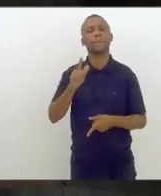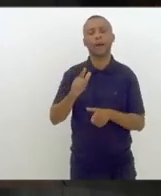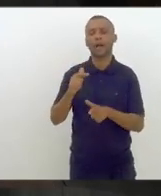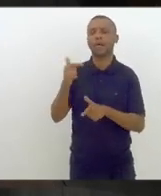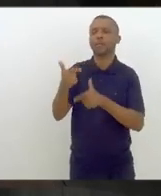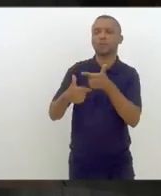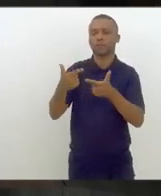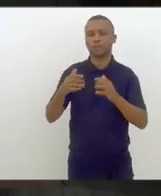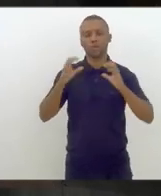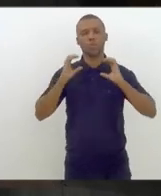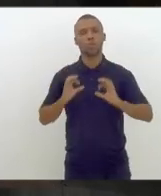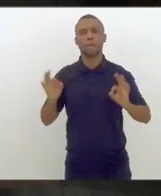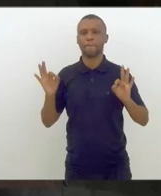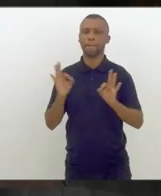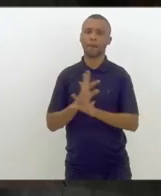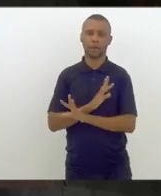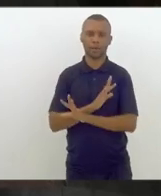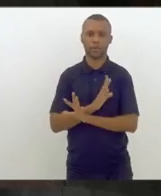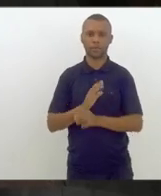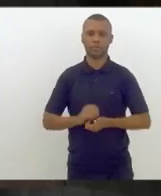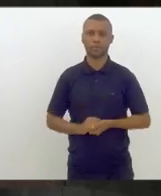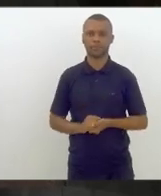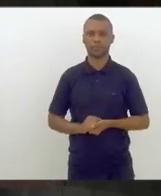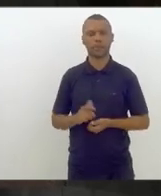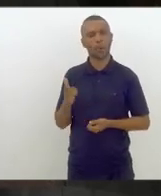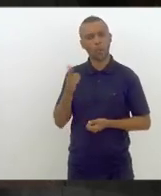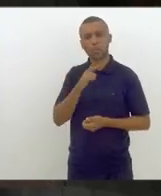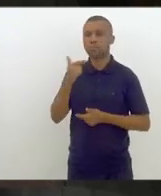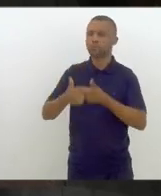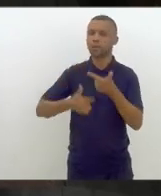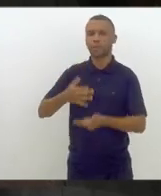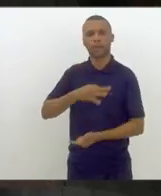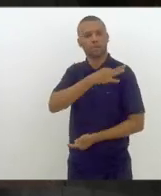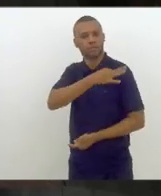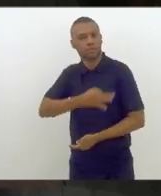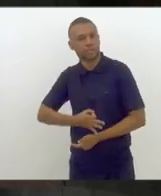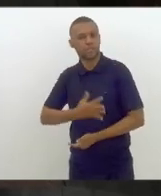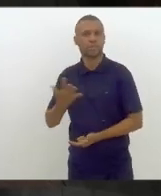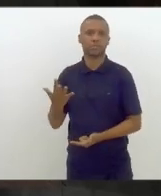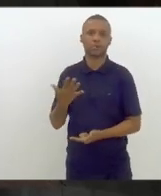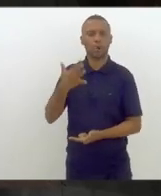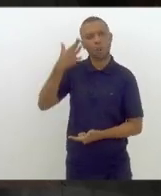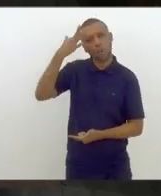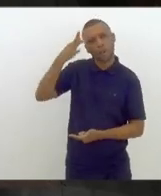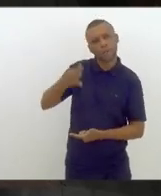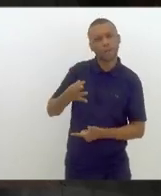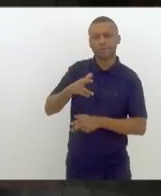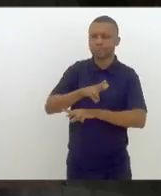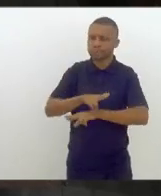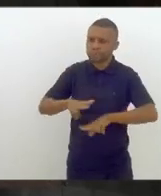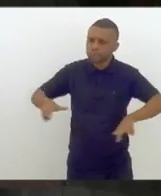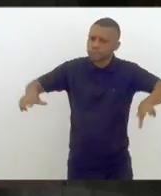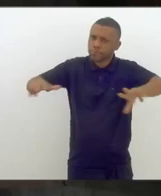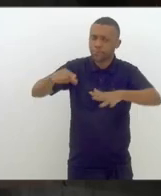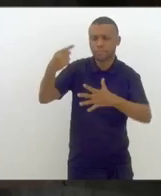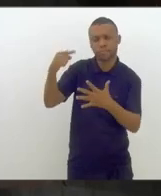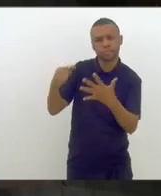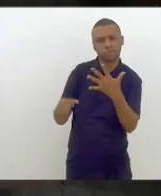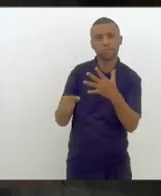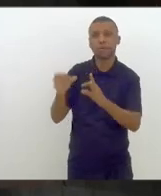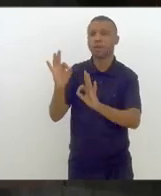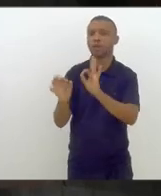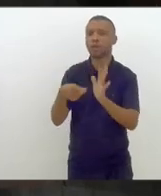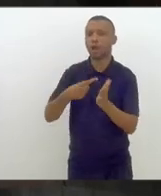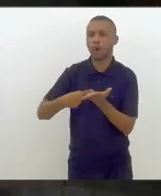a sua cidadania de forma plena, conseguindo um trabalho digno, compreendendo os diferentes aspectos da nossa organização